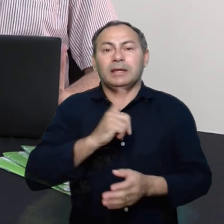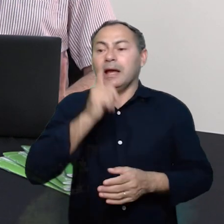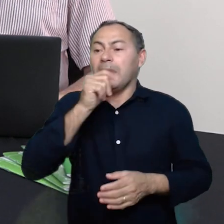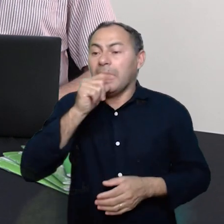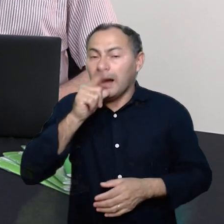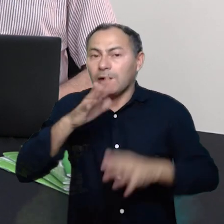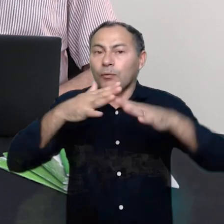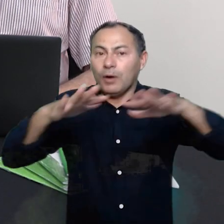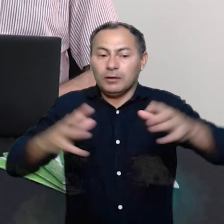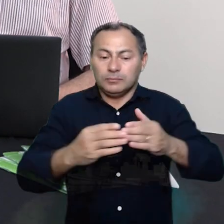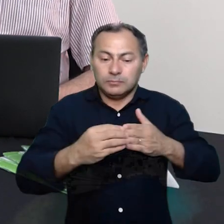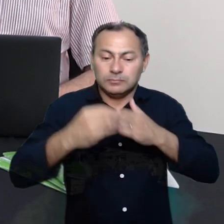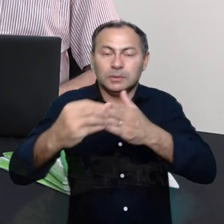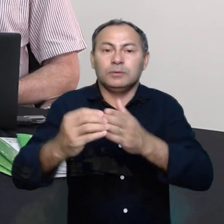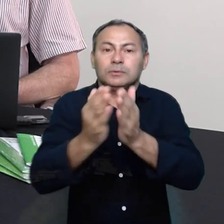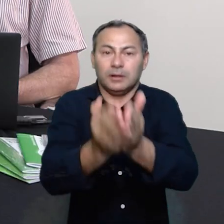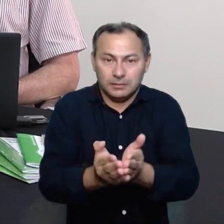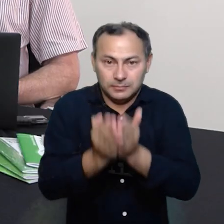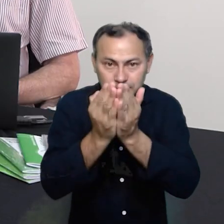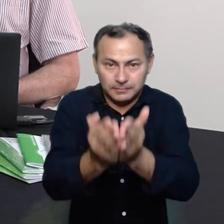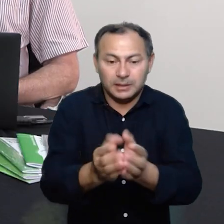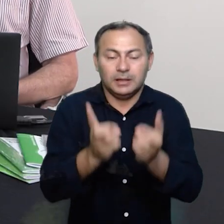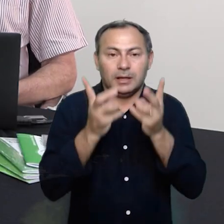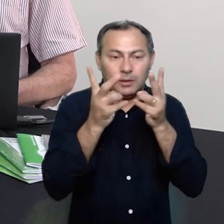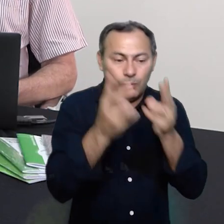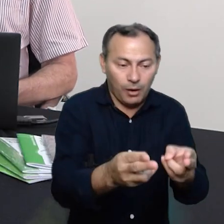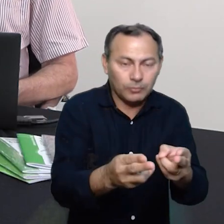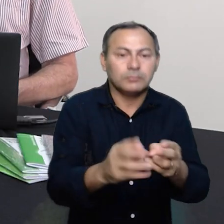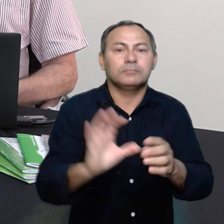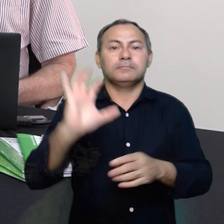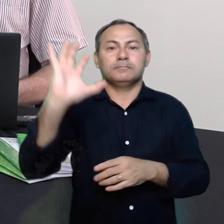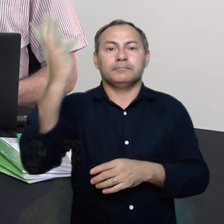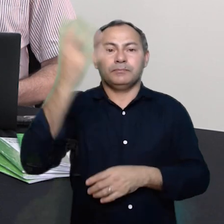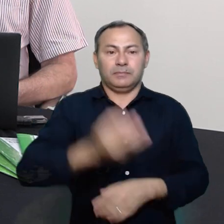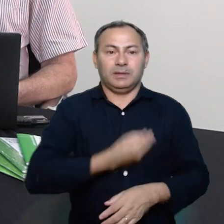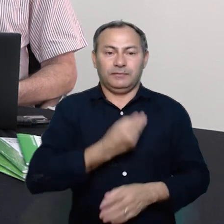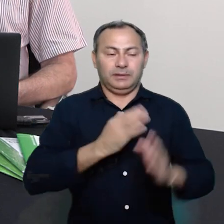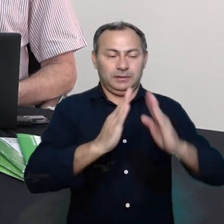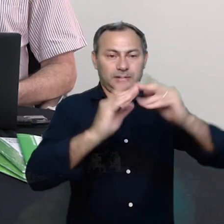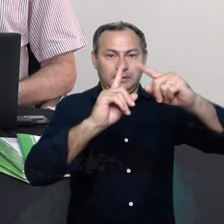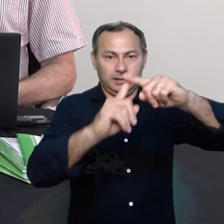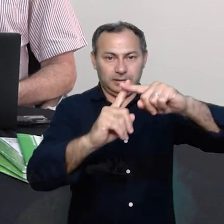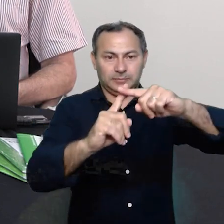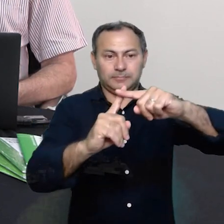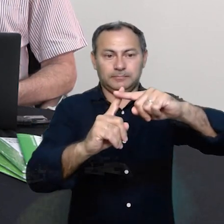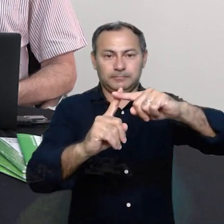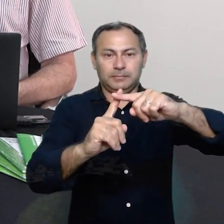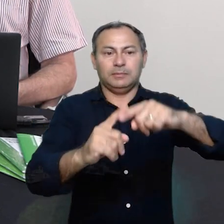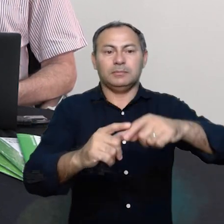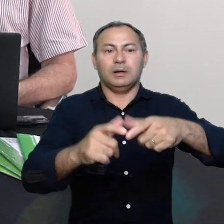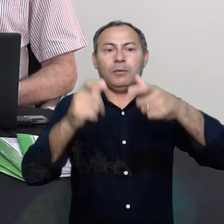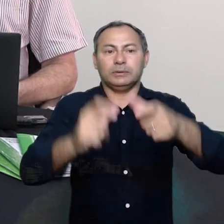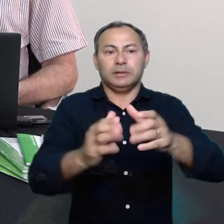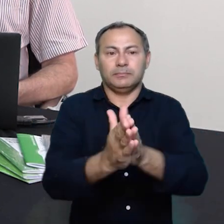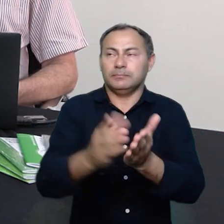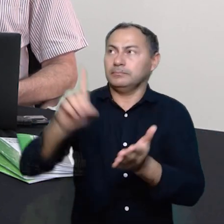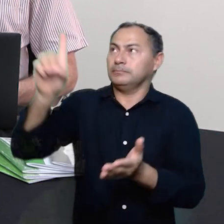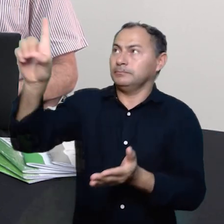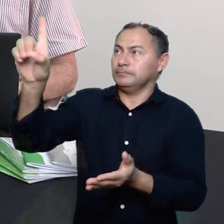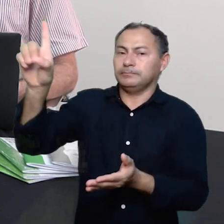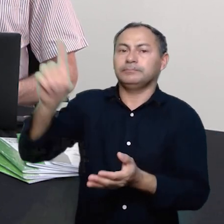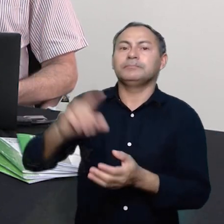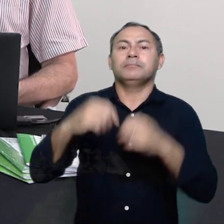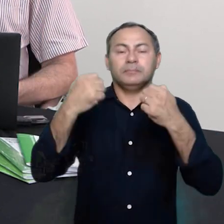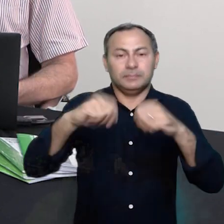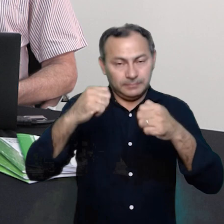que possa conduzir os navios. E a mesma coisa acontece na vida da igreja, né, onde a palavra de Deus